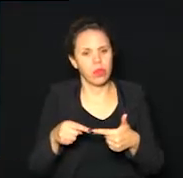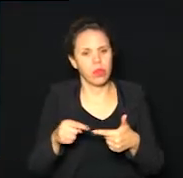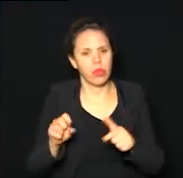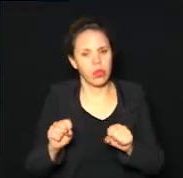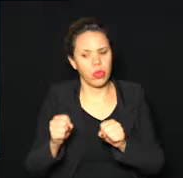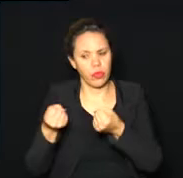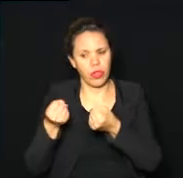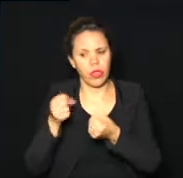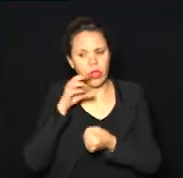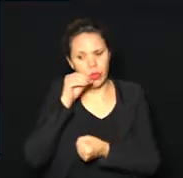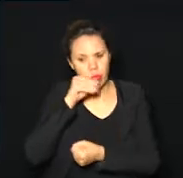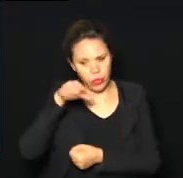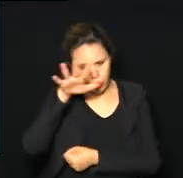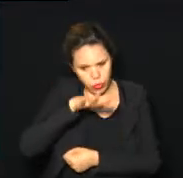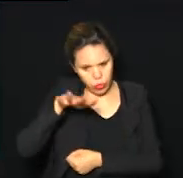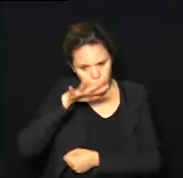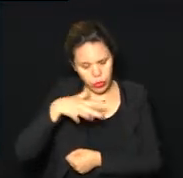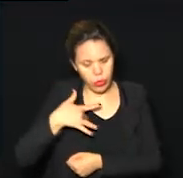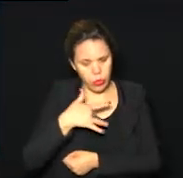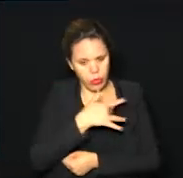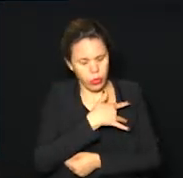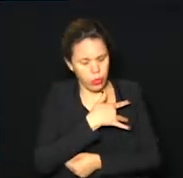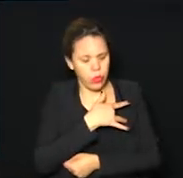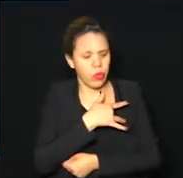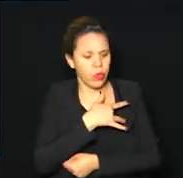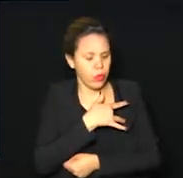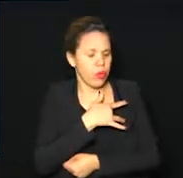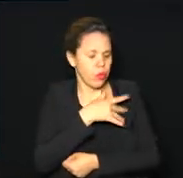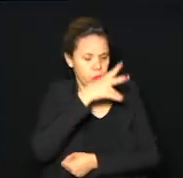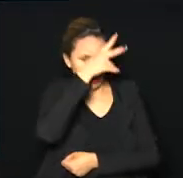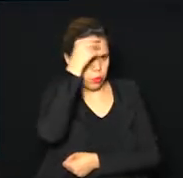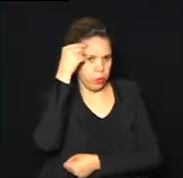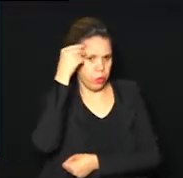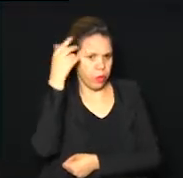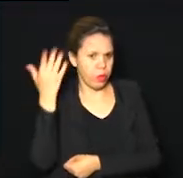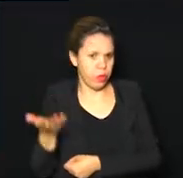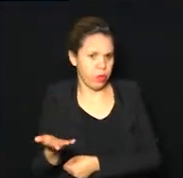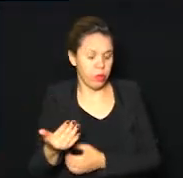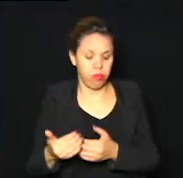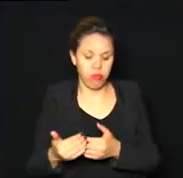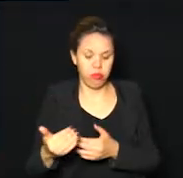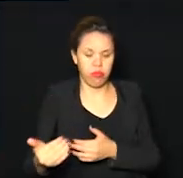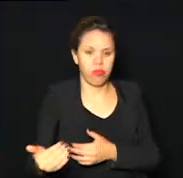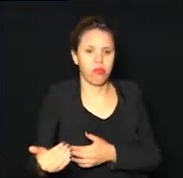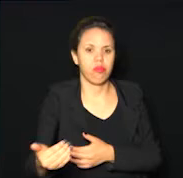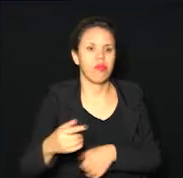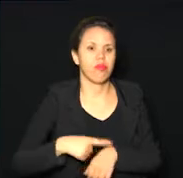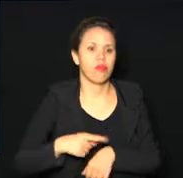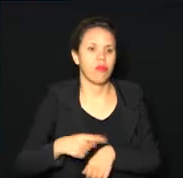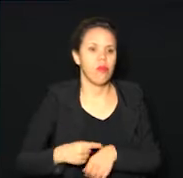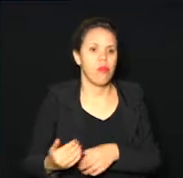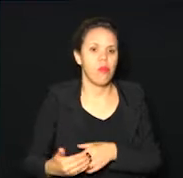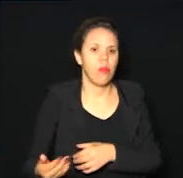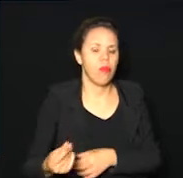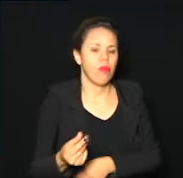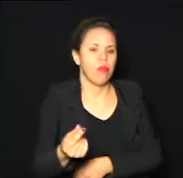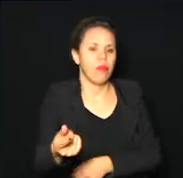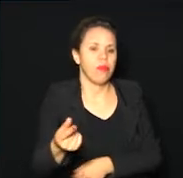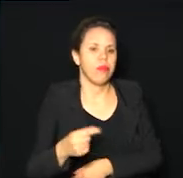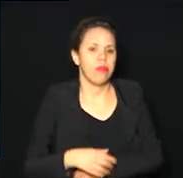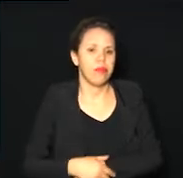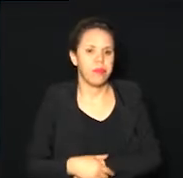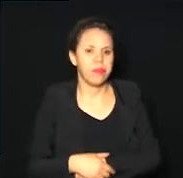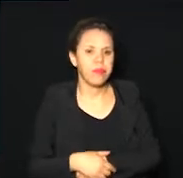os trabalhadores da saúde, os trabalhadores do serviço público. Durante muito tempo, ou durante